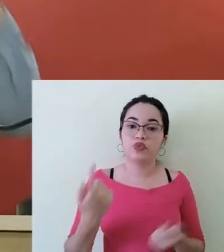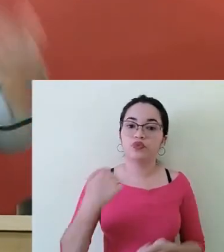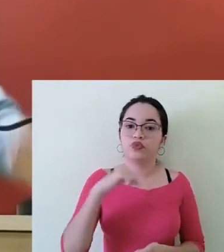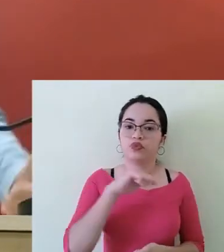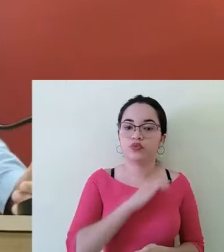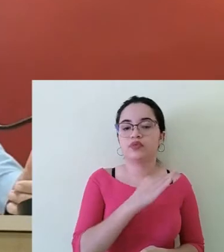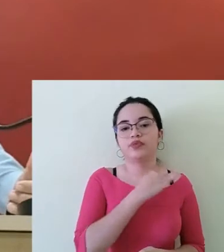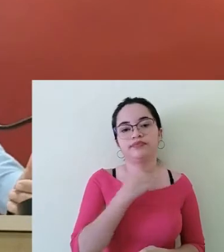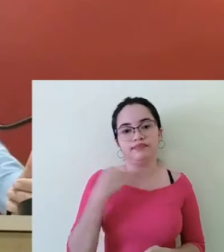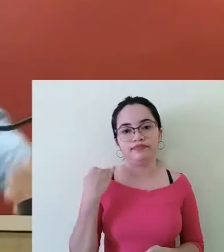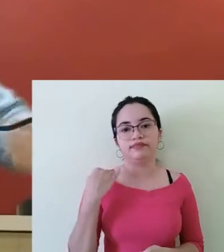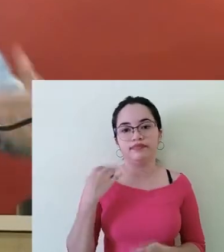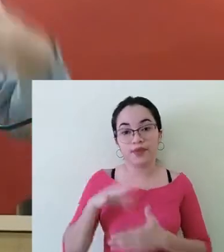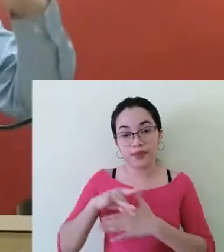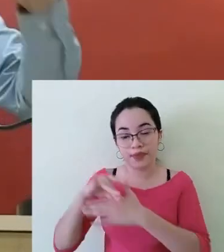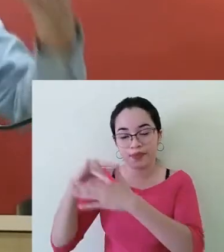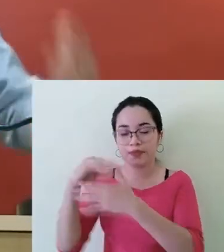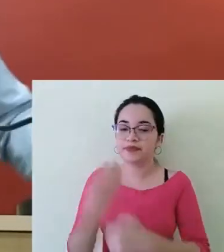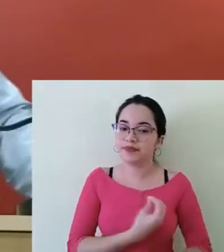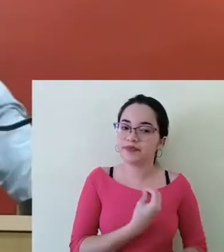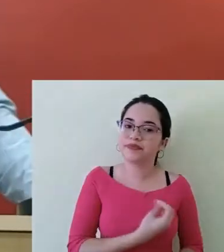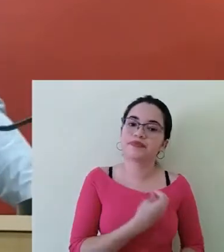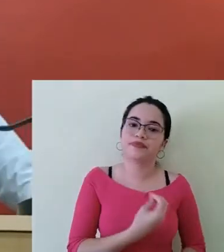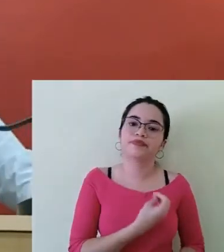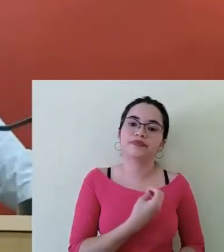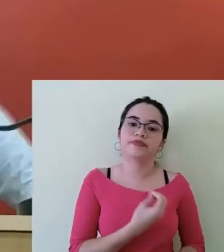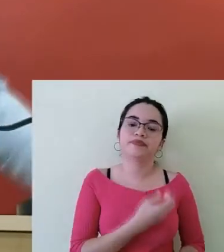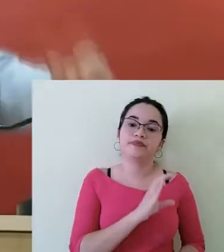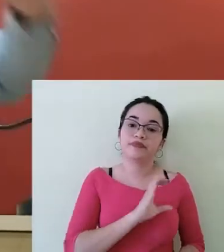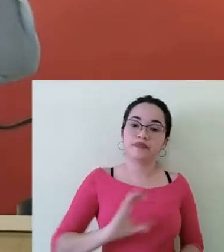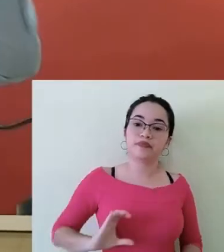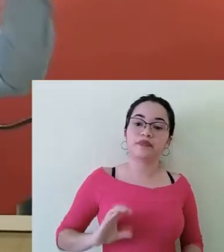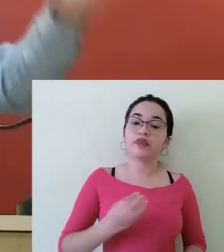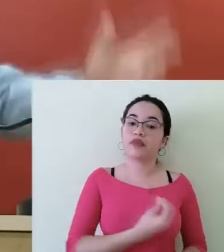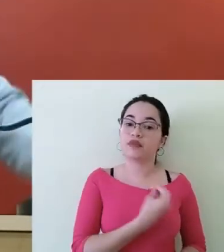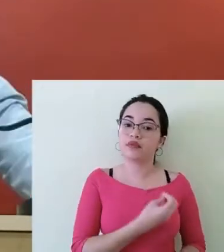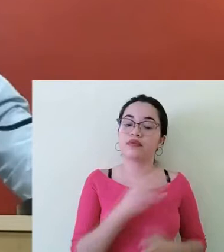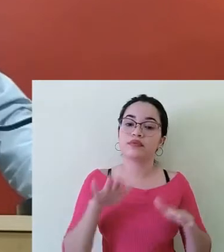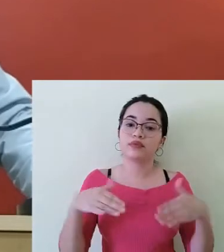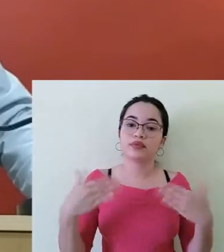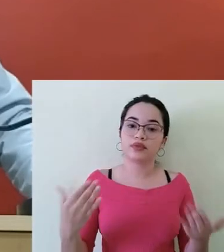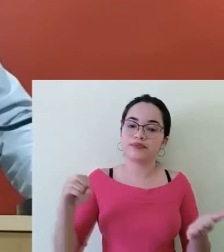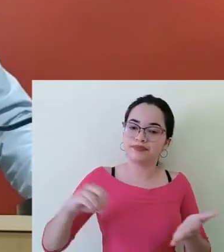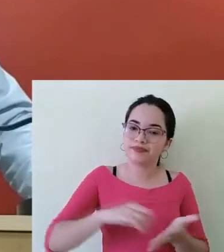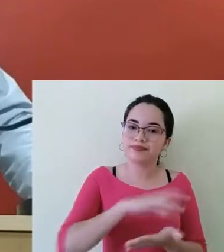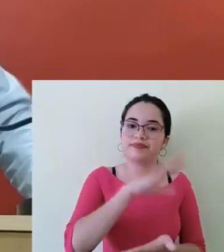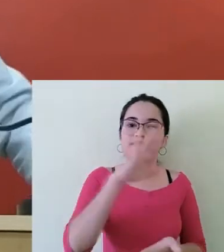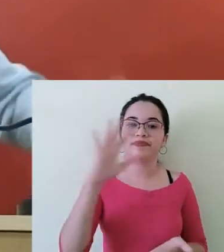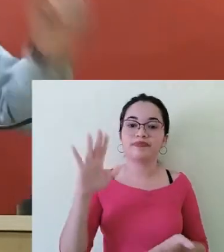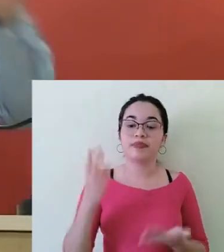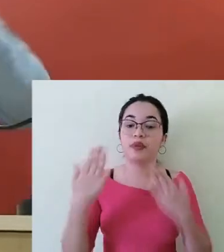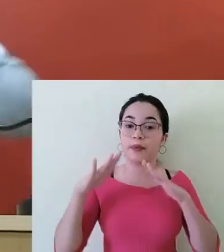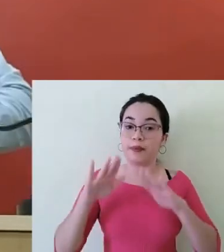nós morrermos e formos viver com Cristo, e vivermos então esse estado de